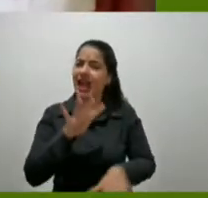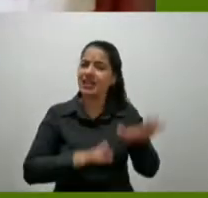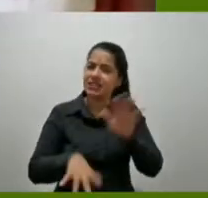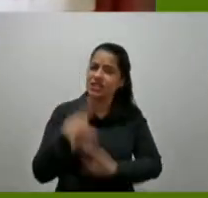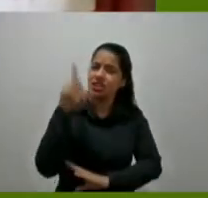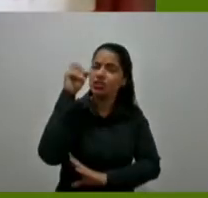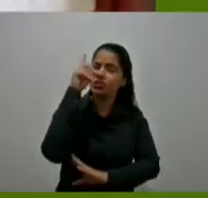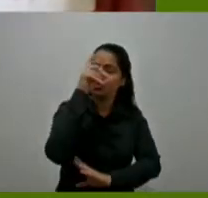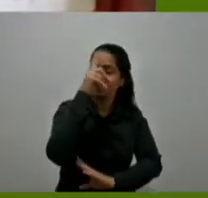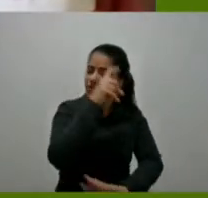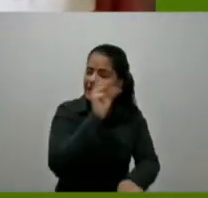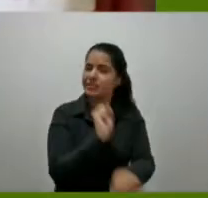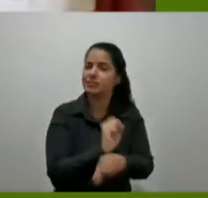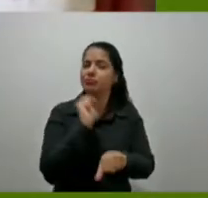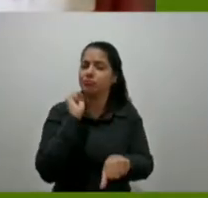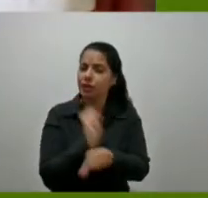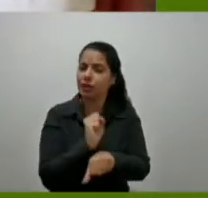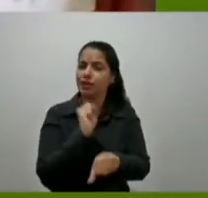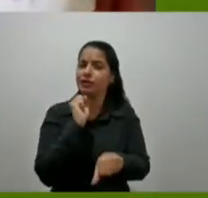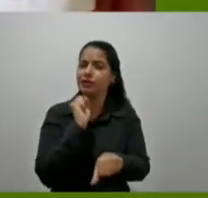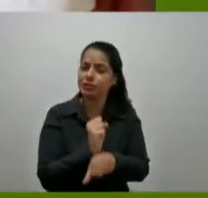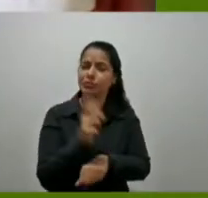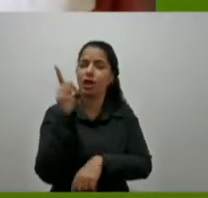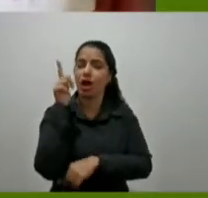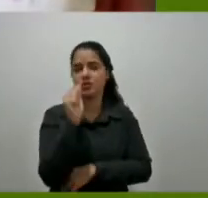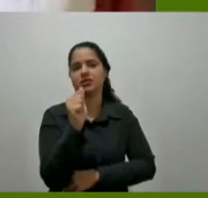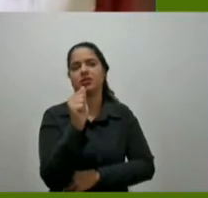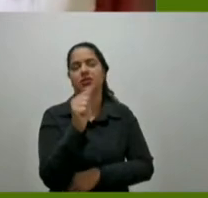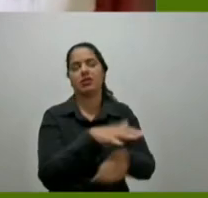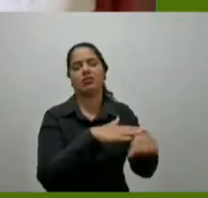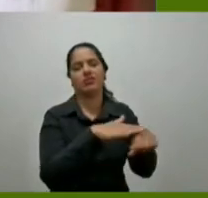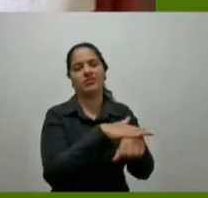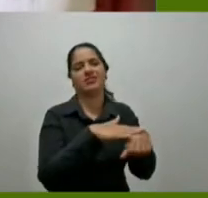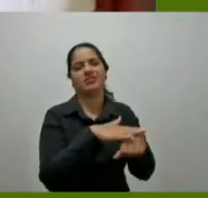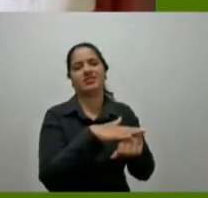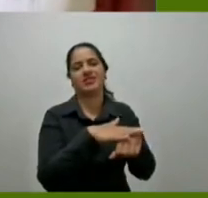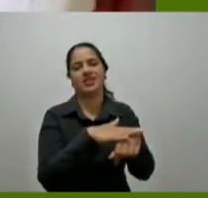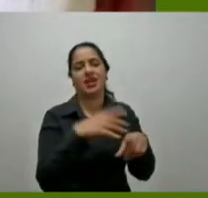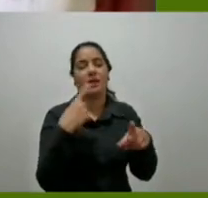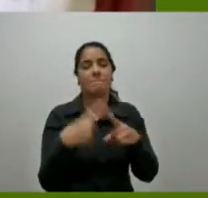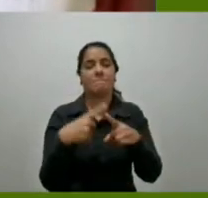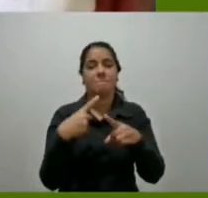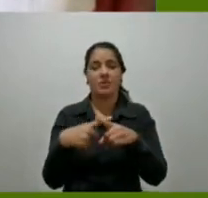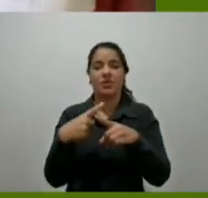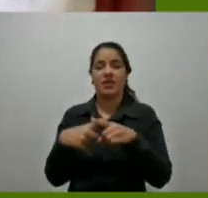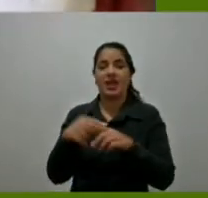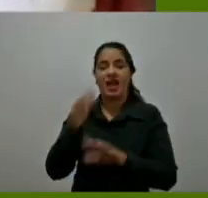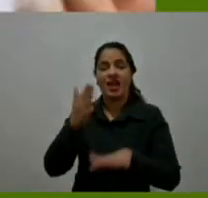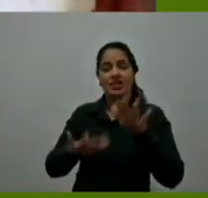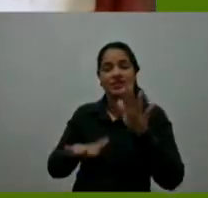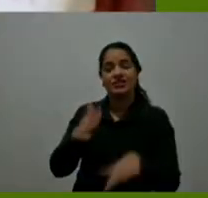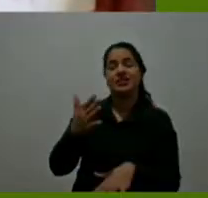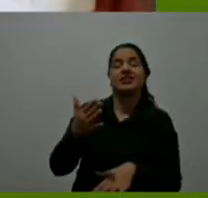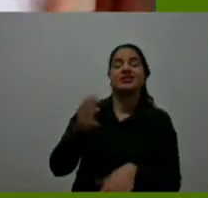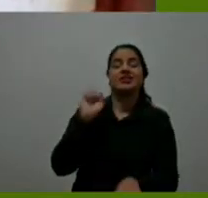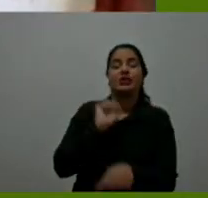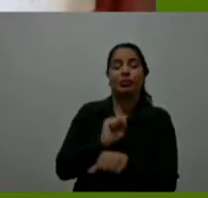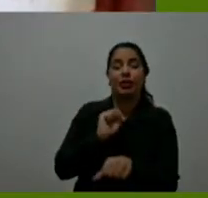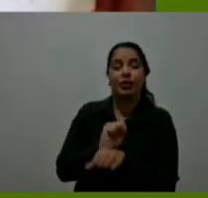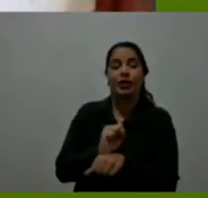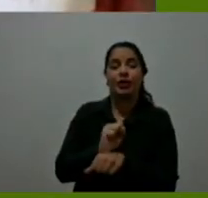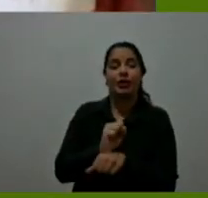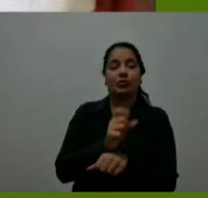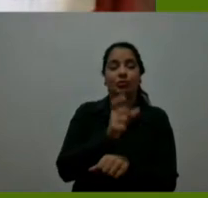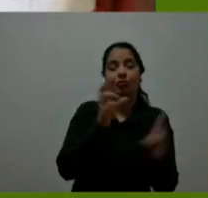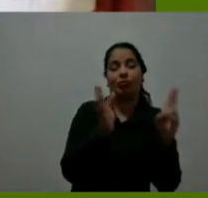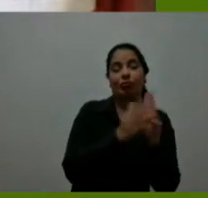uma comunidade. Chegando na comunidade, os indígenas não estavam. Tinha ido para um acampamento de caça, tinha que esperar chegar, depois me integrar a eles. Eu fazia,